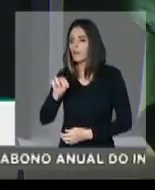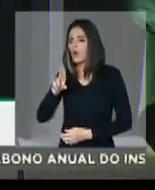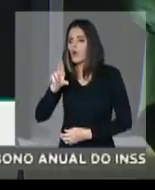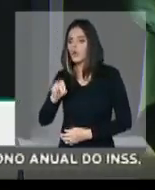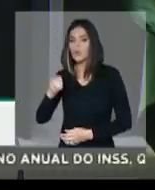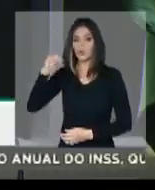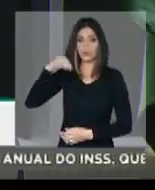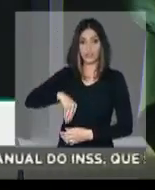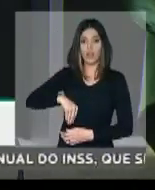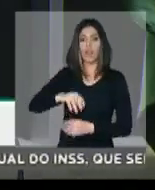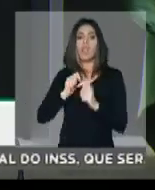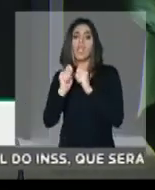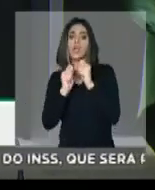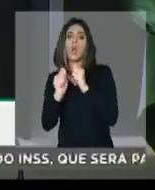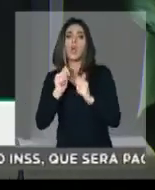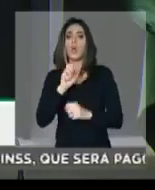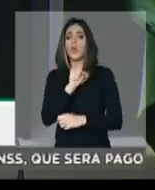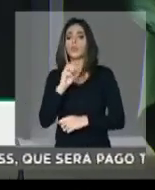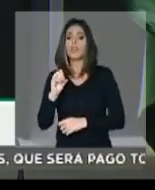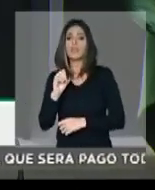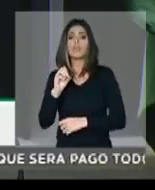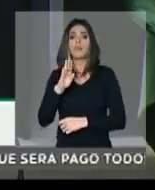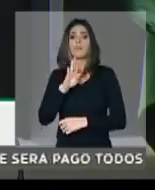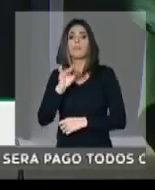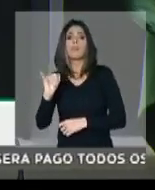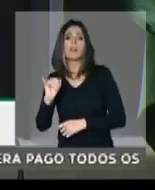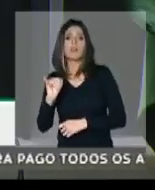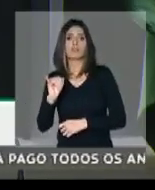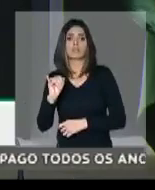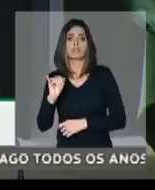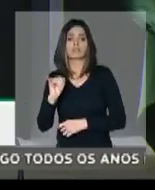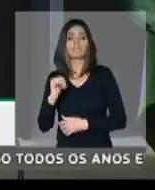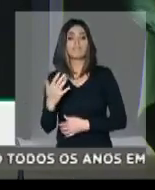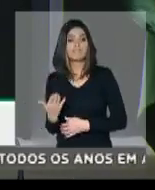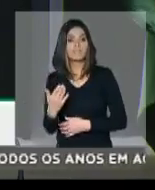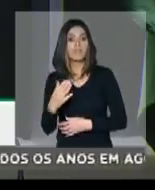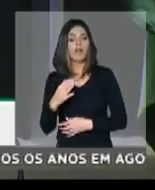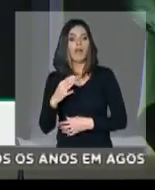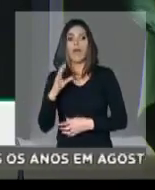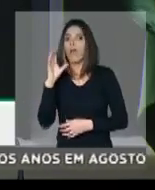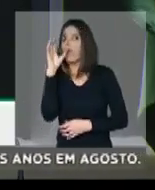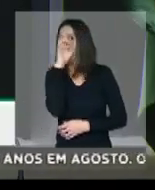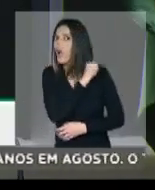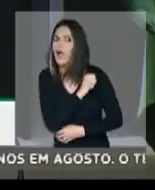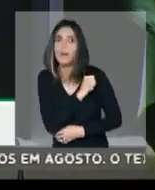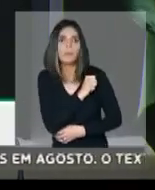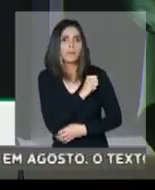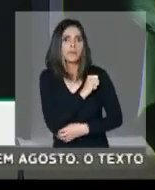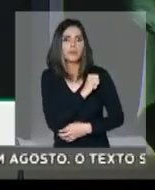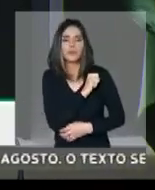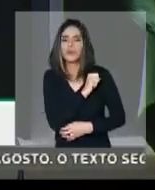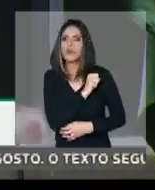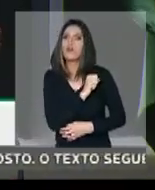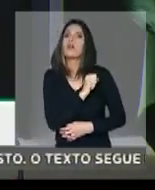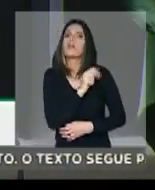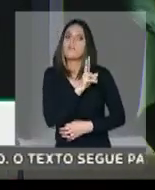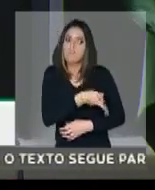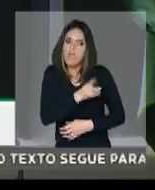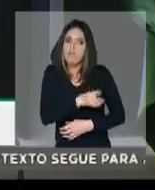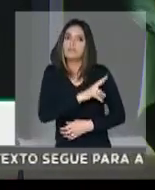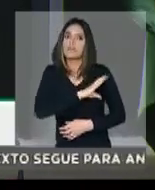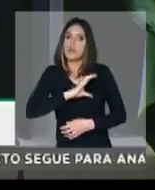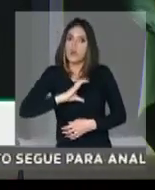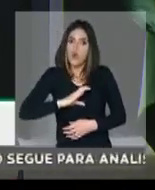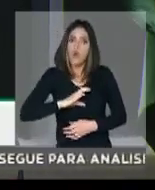pouco mais de 80 bilhões de reais. Poucos minutos depois, a mesma comissão especial entregava um